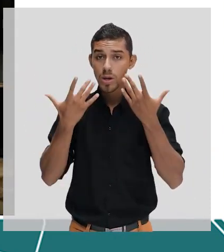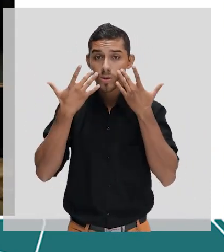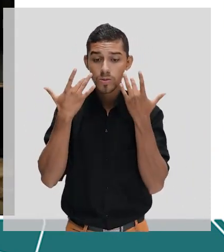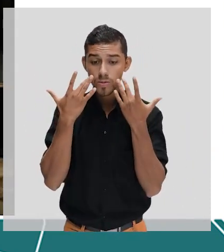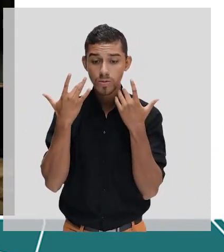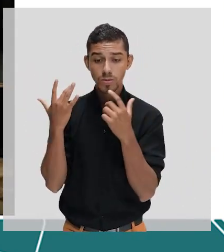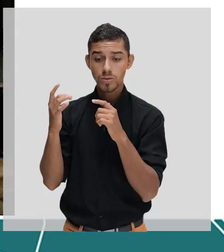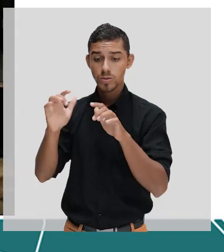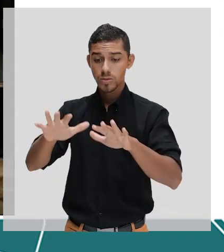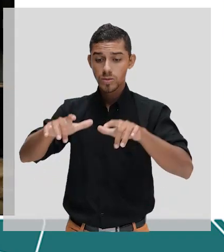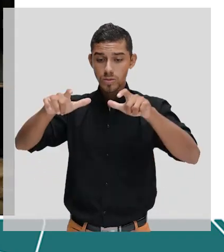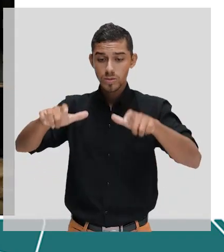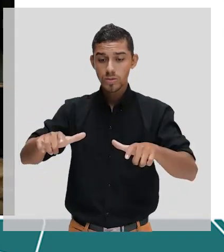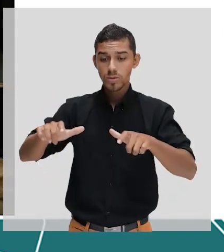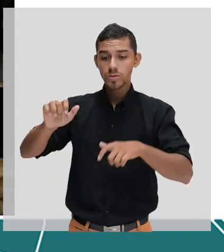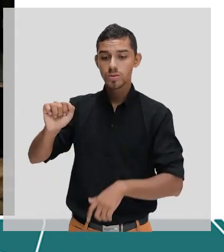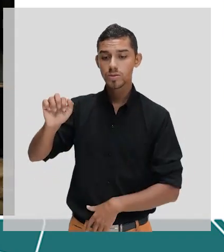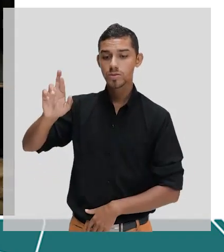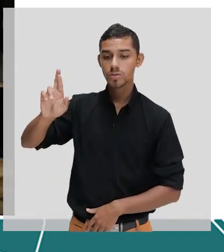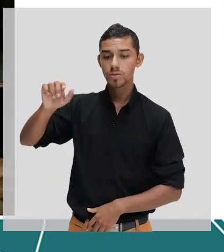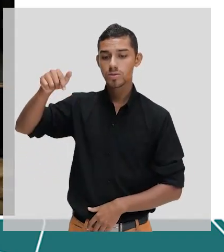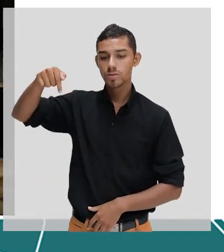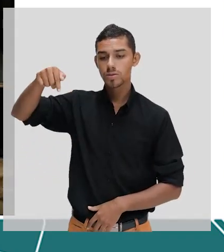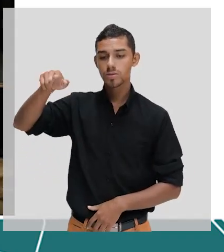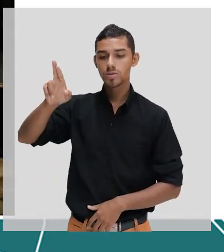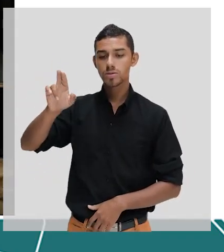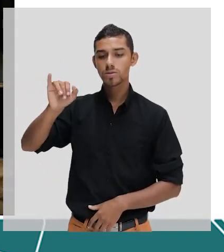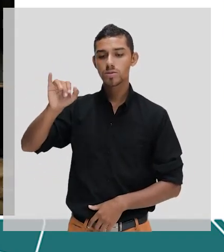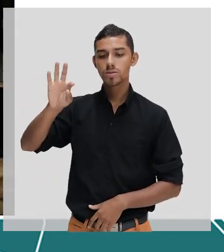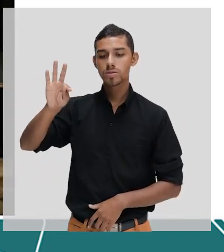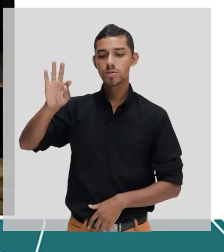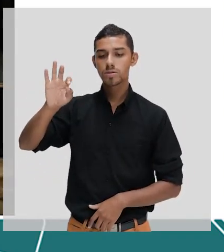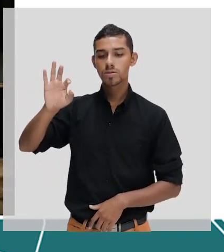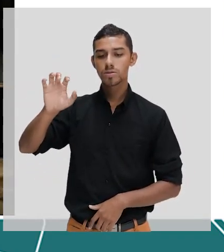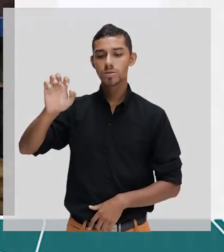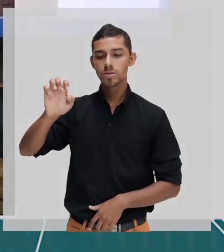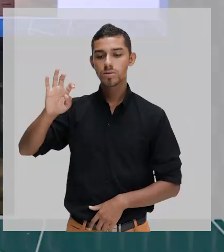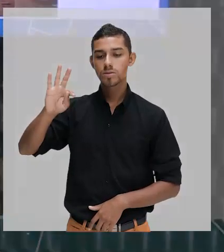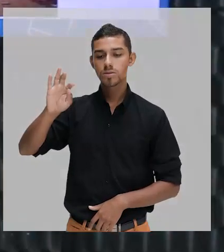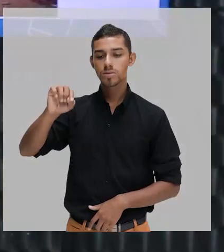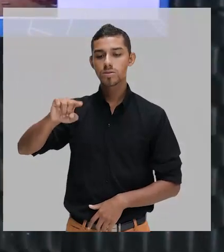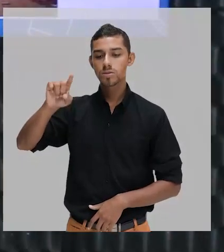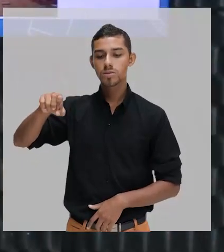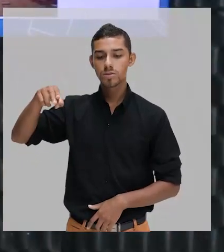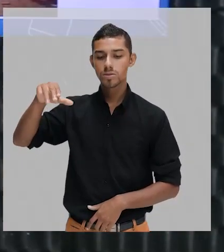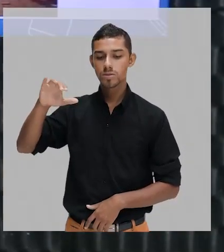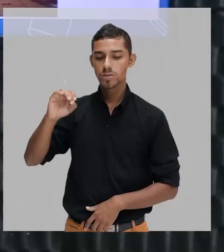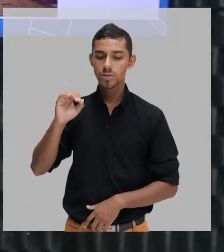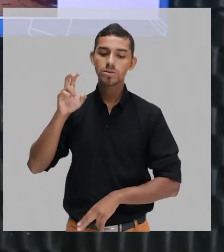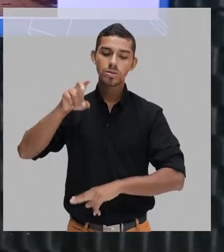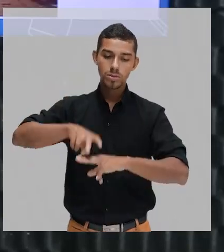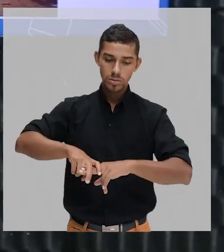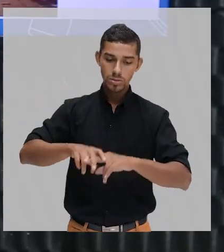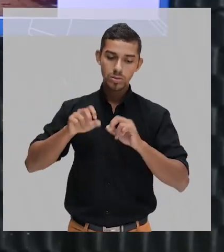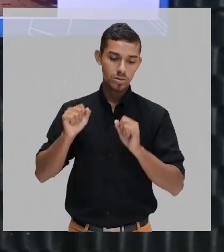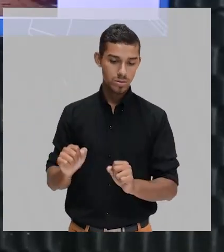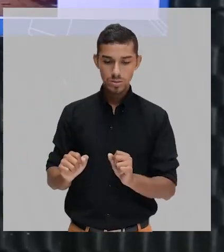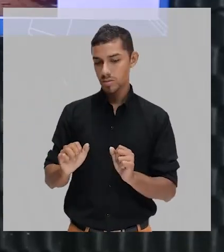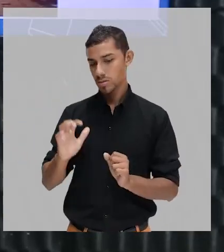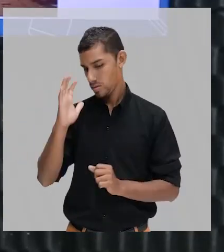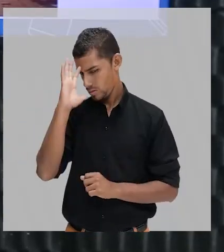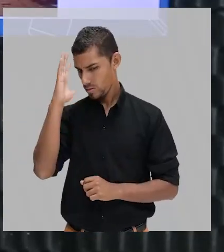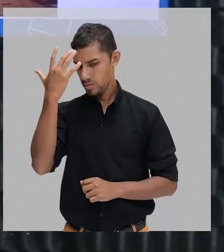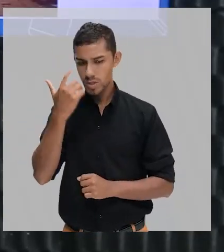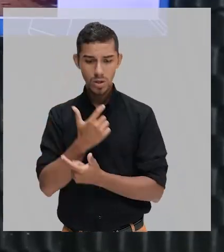interação direta com a plateia. Por quê? Porque na hora que a plateia olha o cenário e vê, isso aqui é uma sala. Isso aqui são cadeiras. Mas eu posso ter a mesma situação